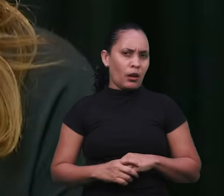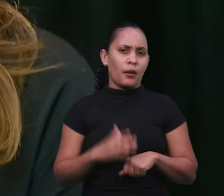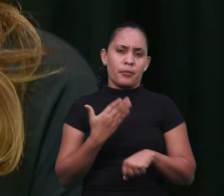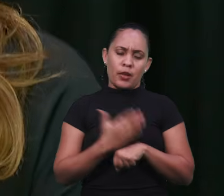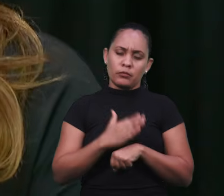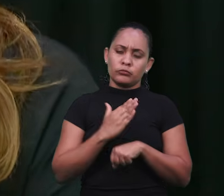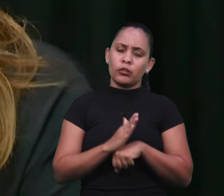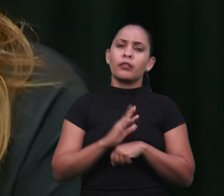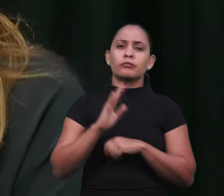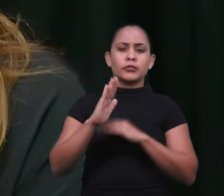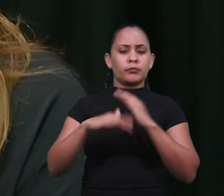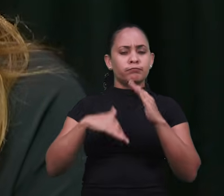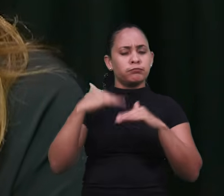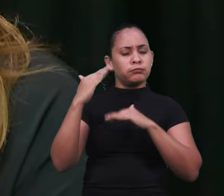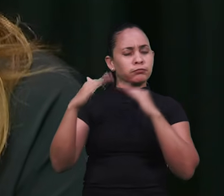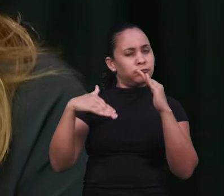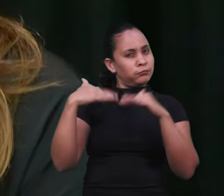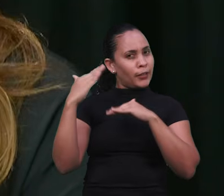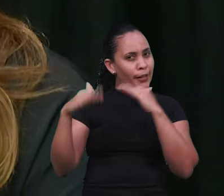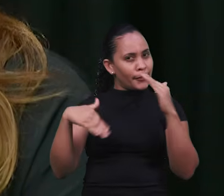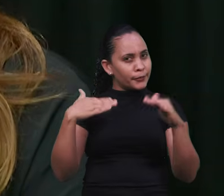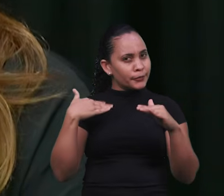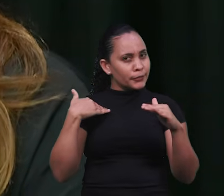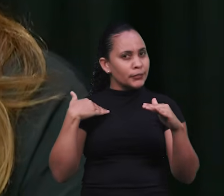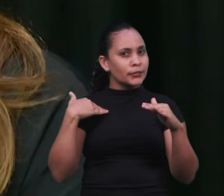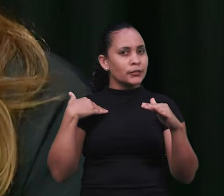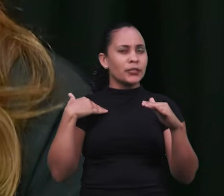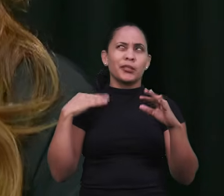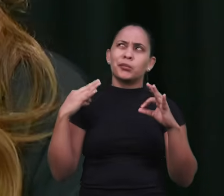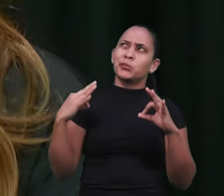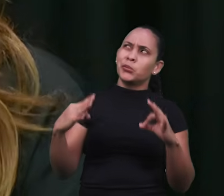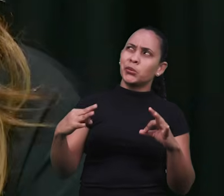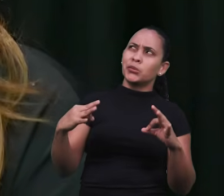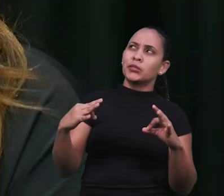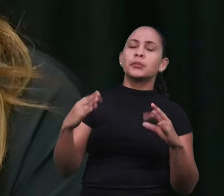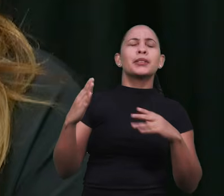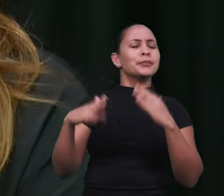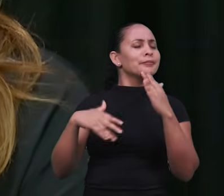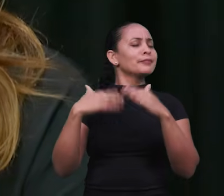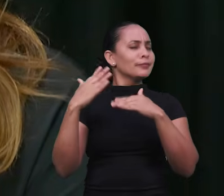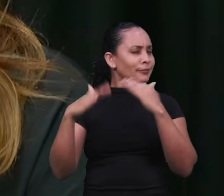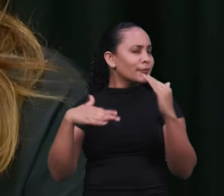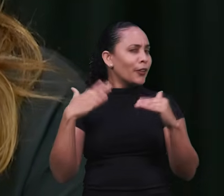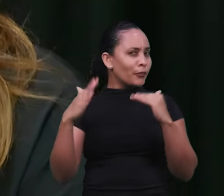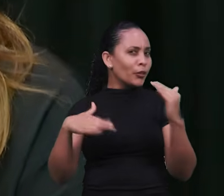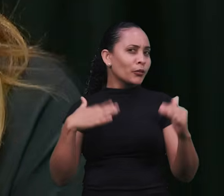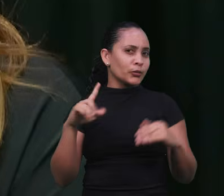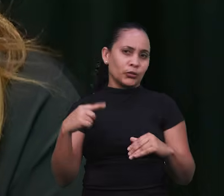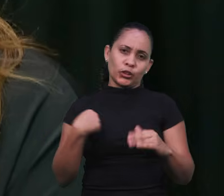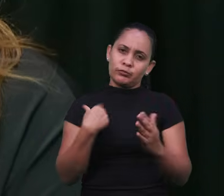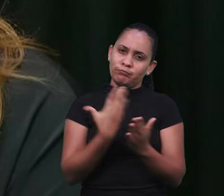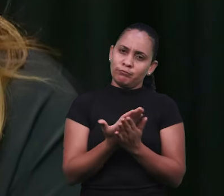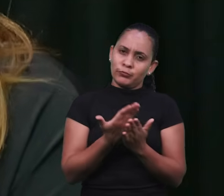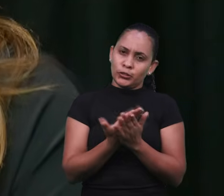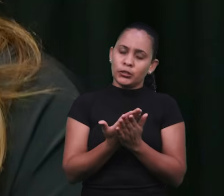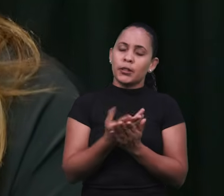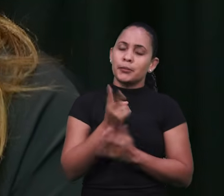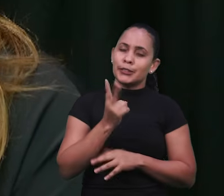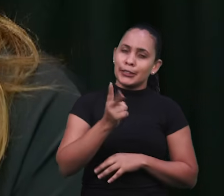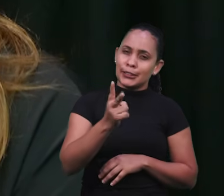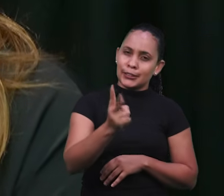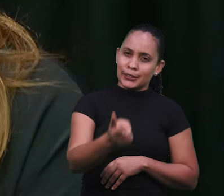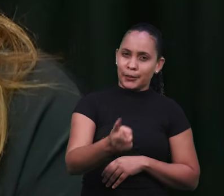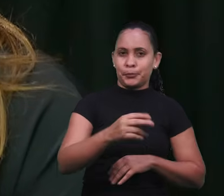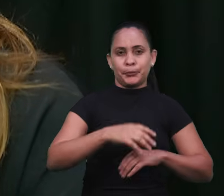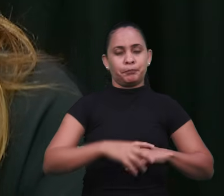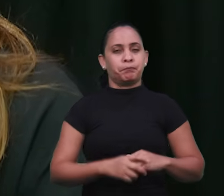é que vai levando à perfeição, né? Perfeição é muito, mas vai aperfeiçoando isso daí, porque nós não paramos de estudar. E praticar,